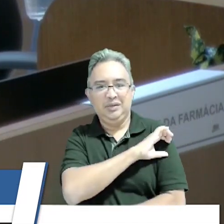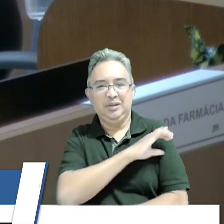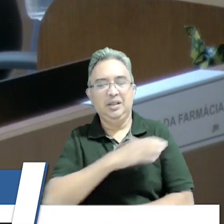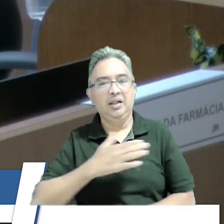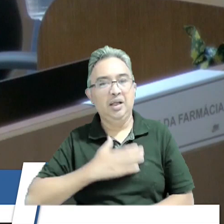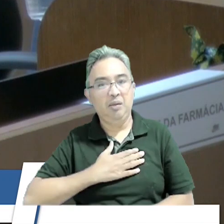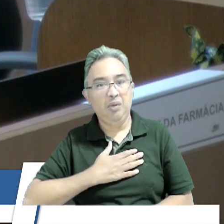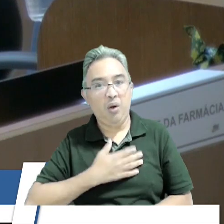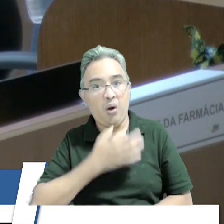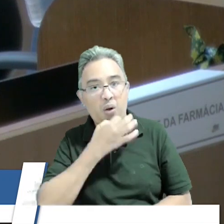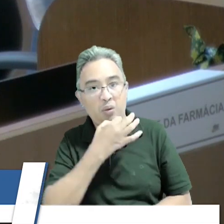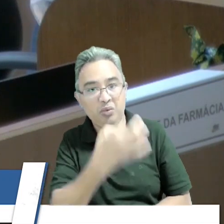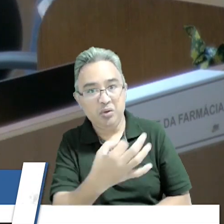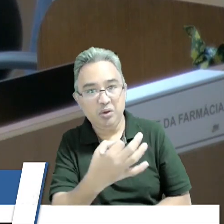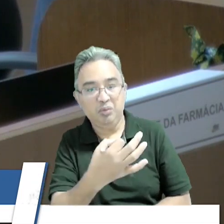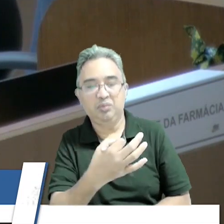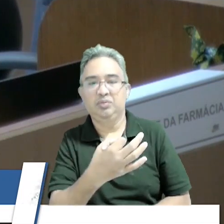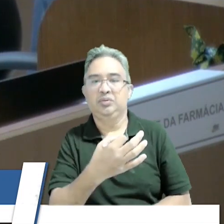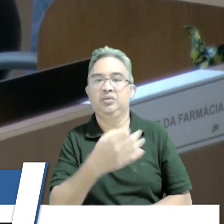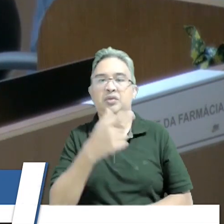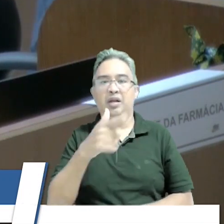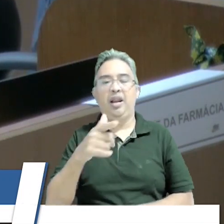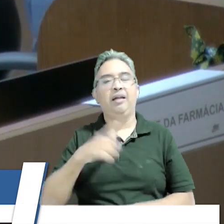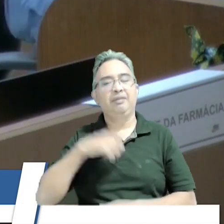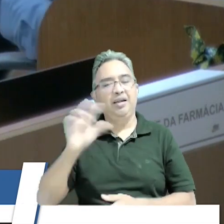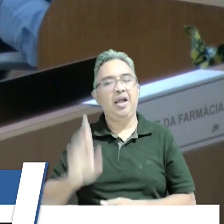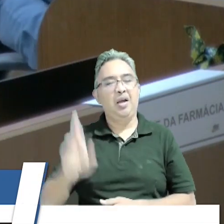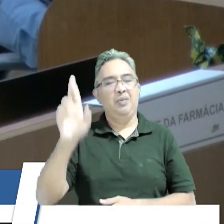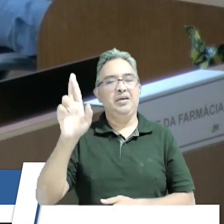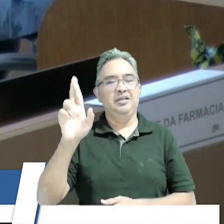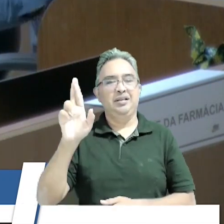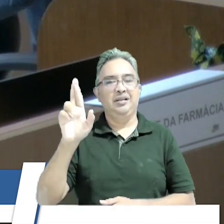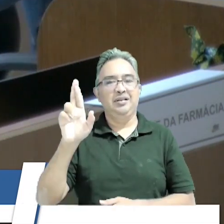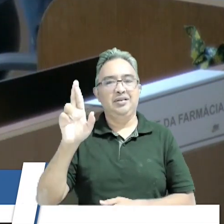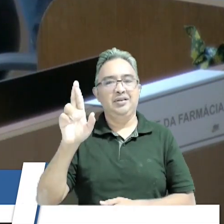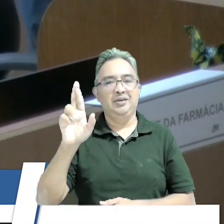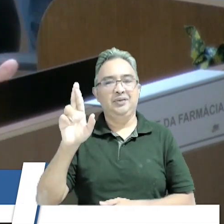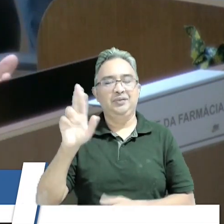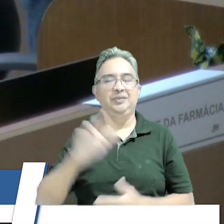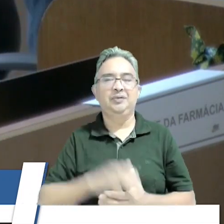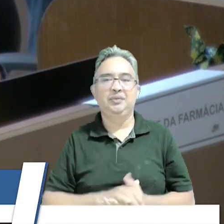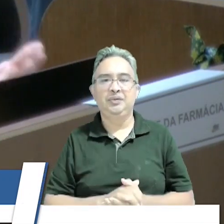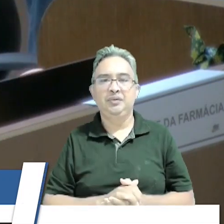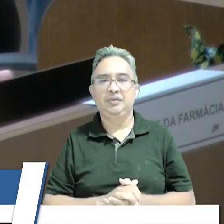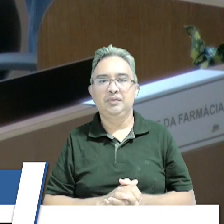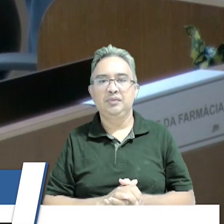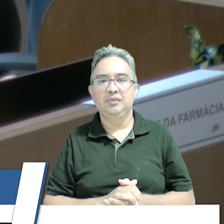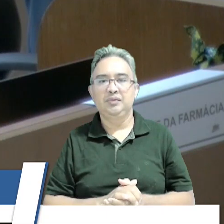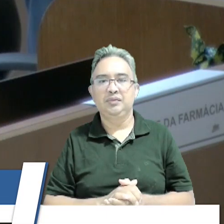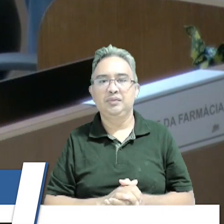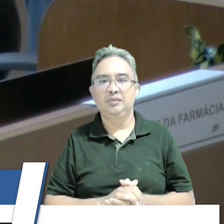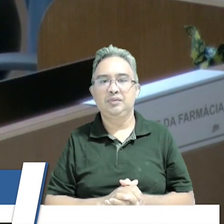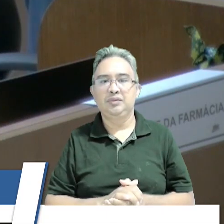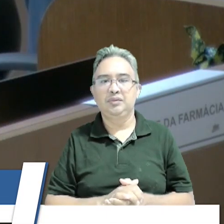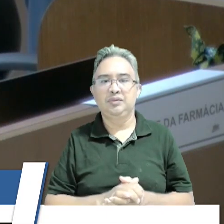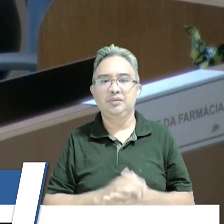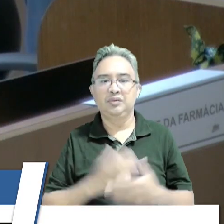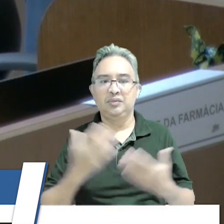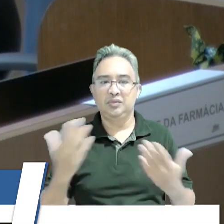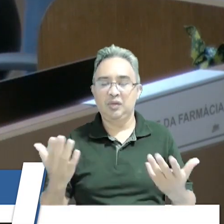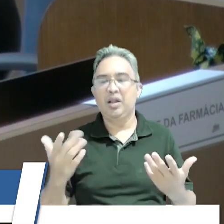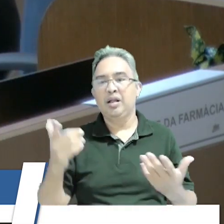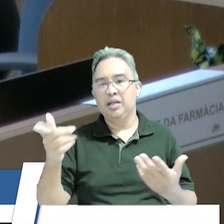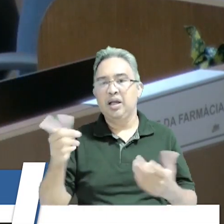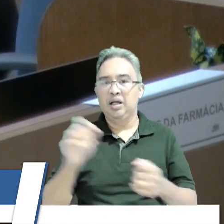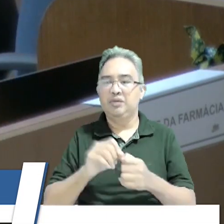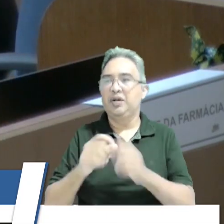aeroporto nunca teve tão bem representado nessa Câmara igual com o Claudinei. Não vou falar quem fez o trabalho